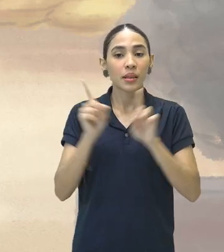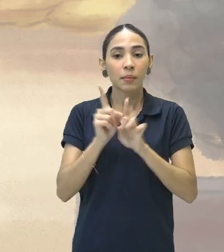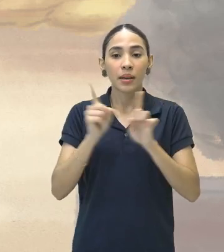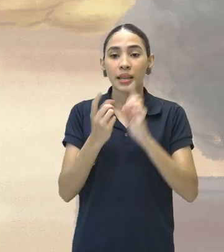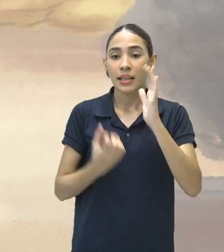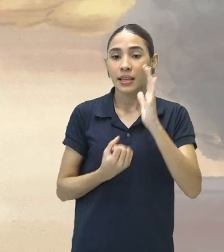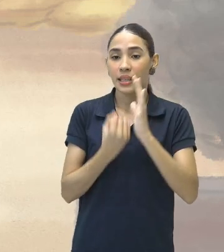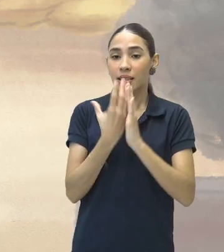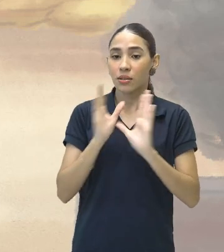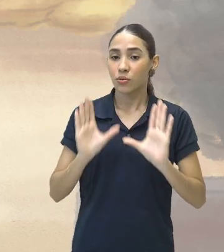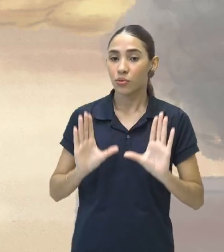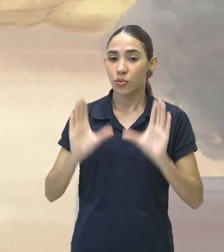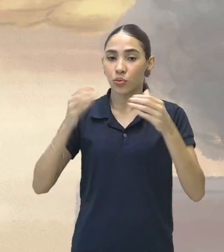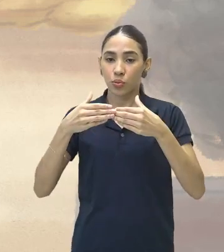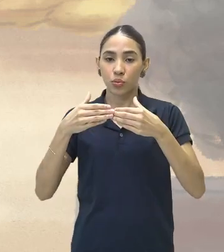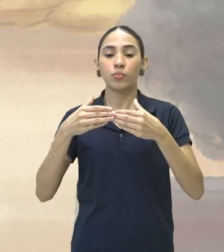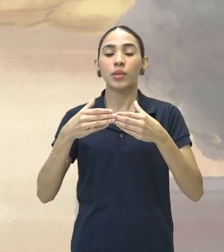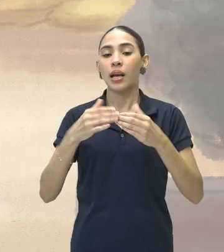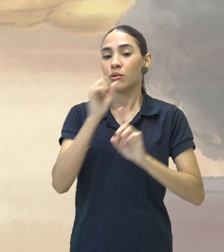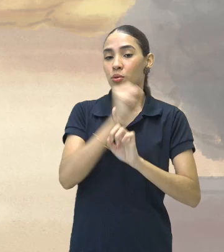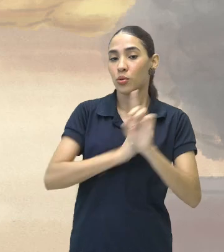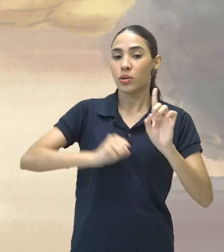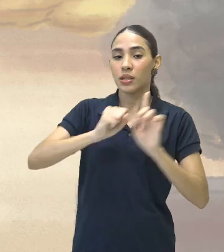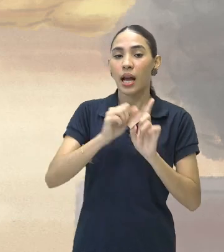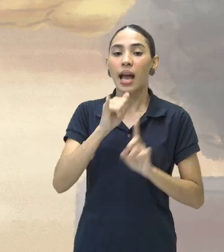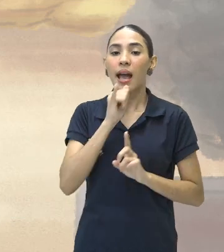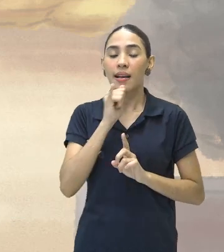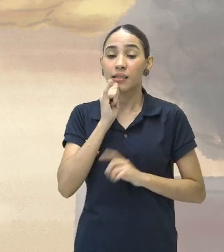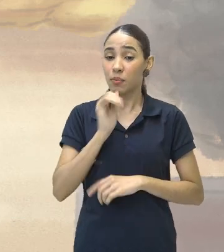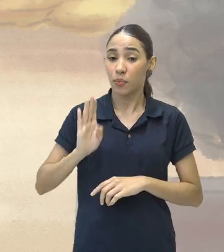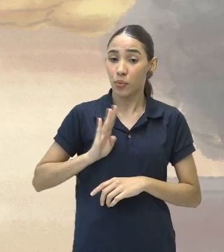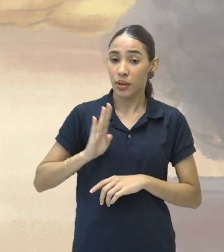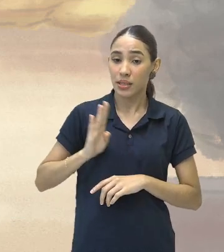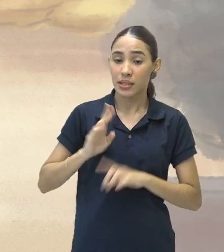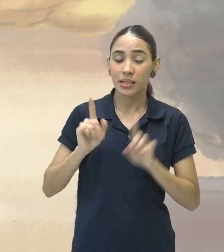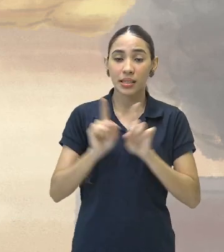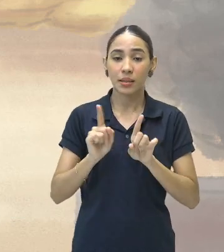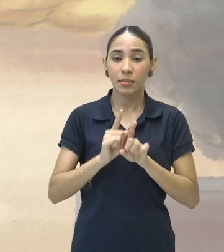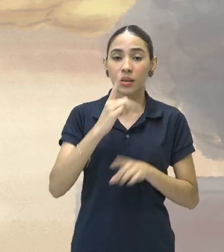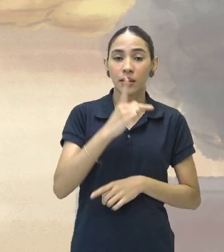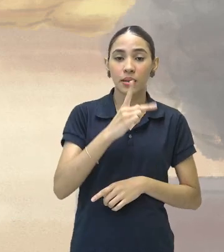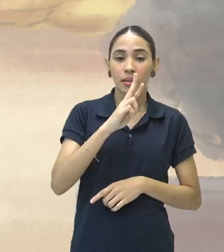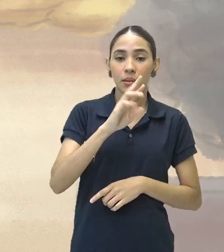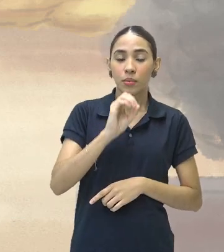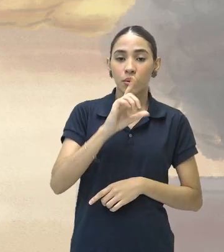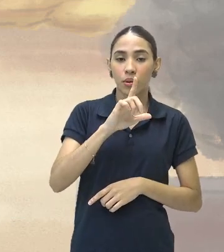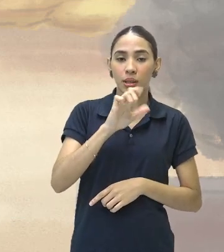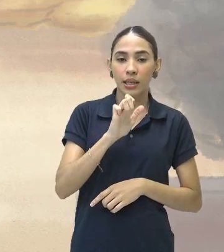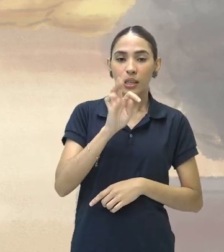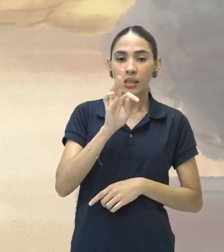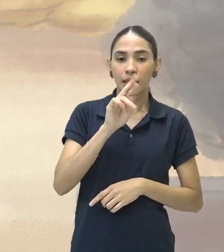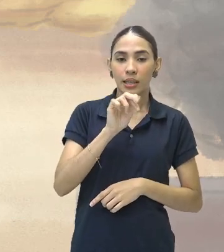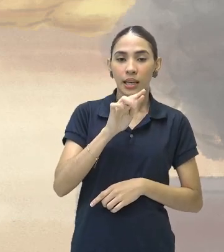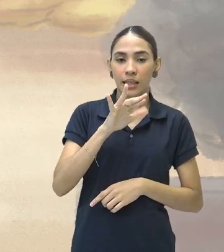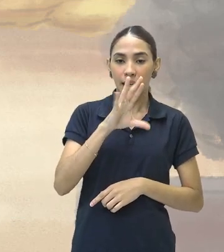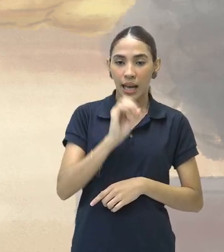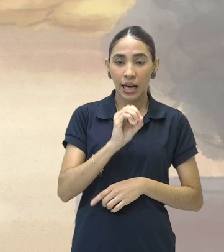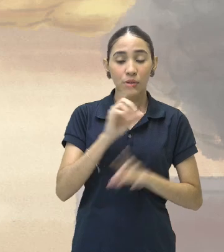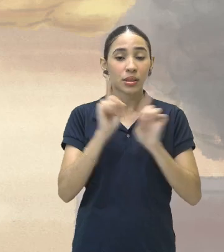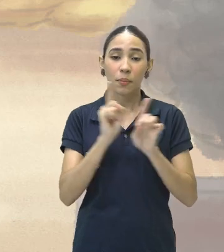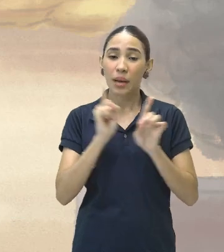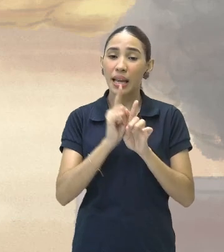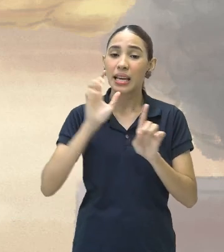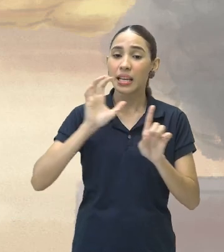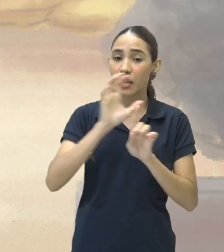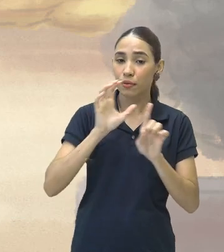surgimento de novas classes sociais, como a burguesia e o proletariado. E os impactos